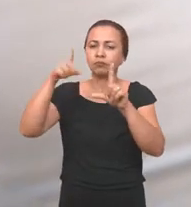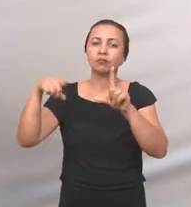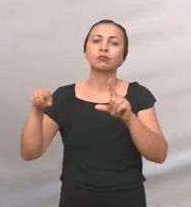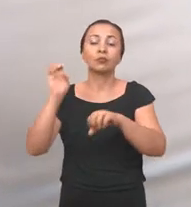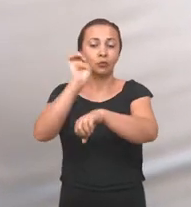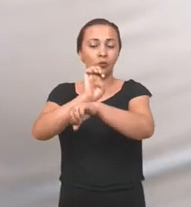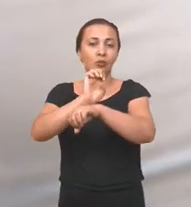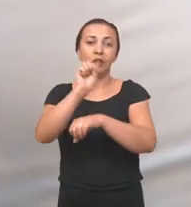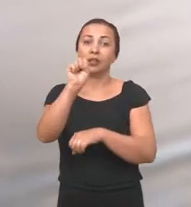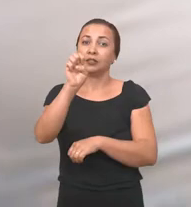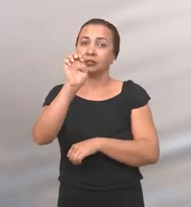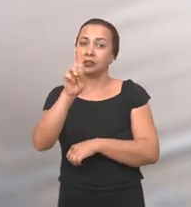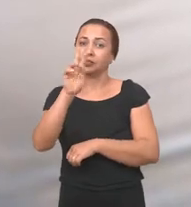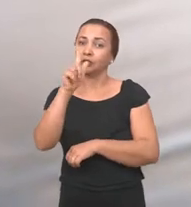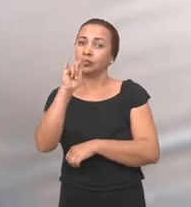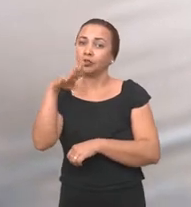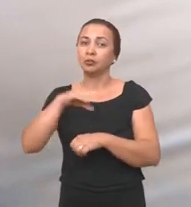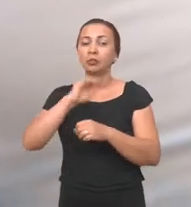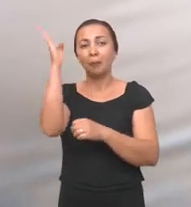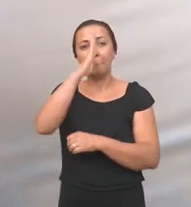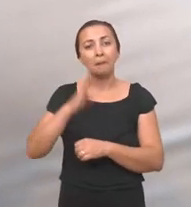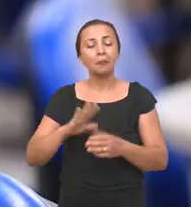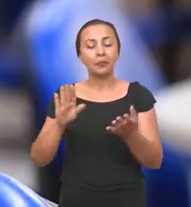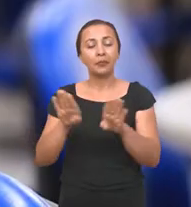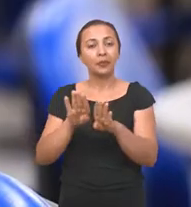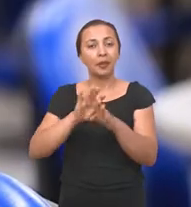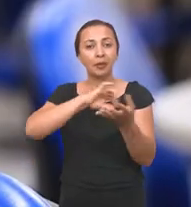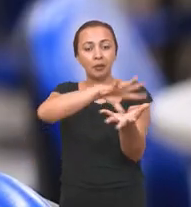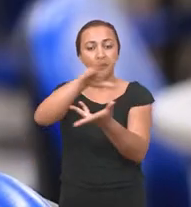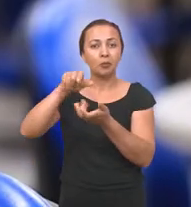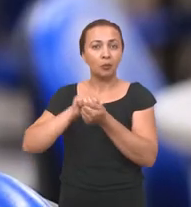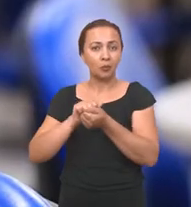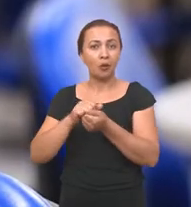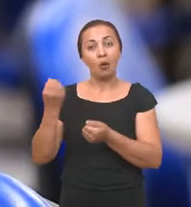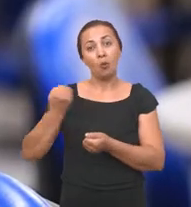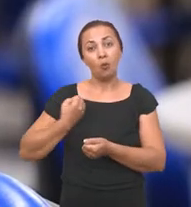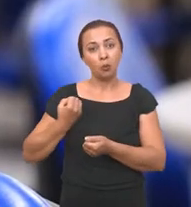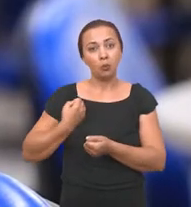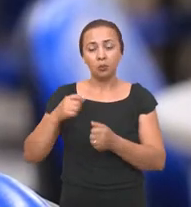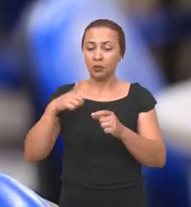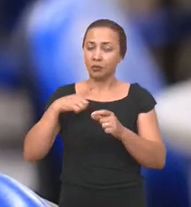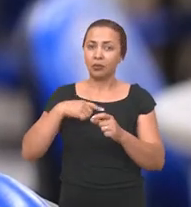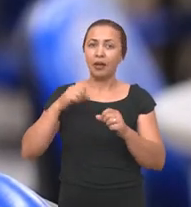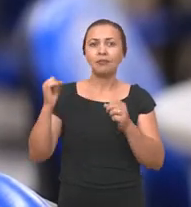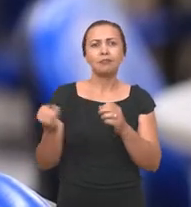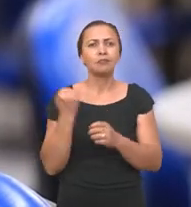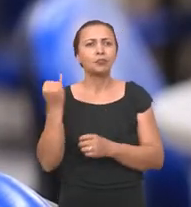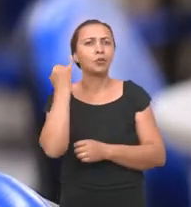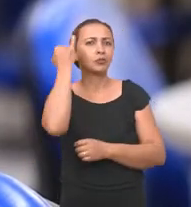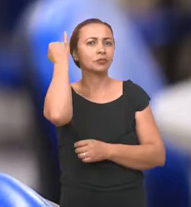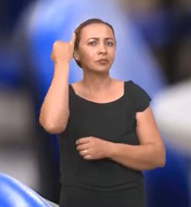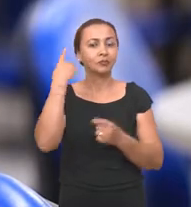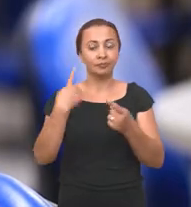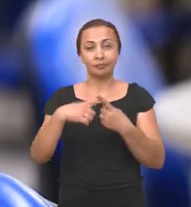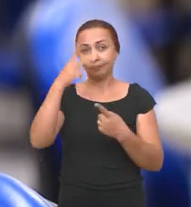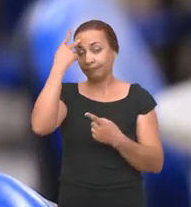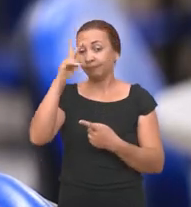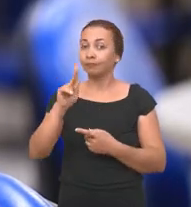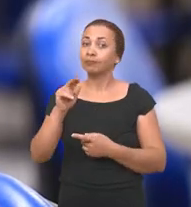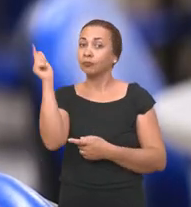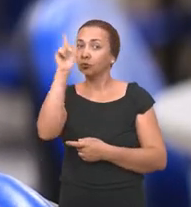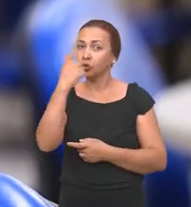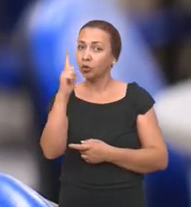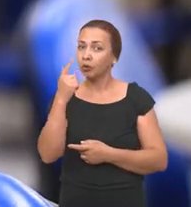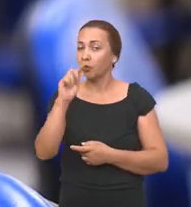de Sergipe, do Brasil e do mundo. Esses dados, no meu entender, têm elevada importância, não só